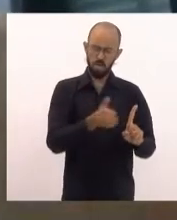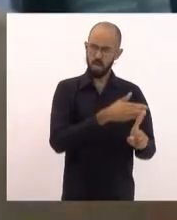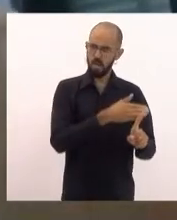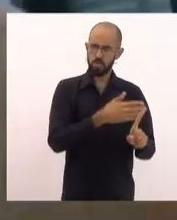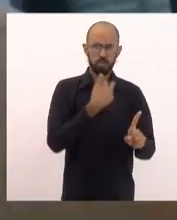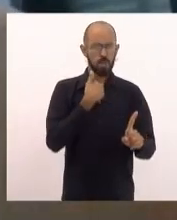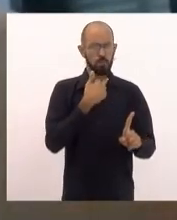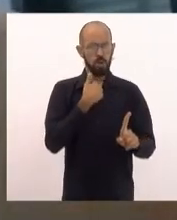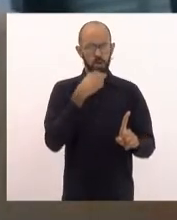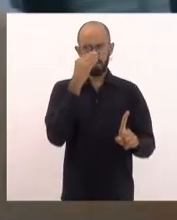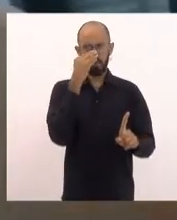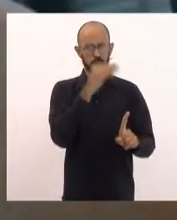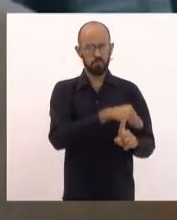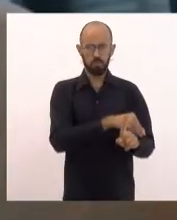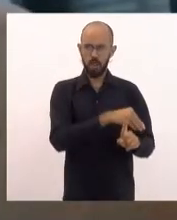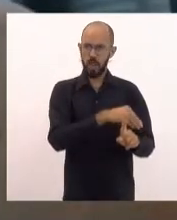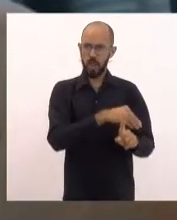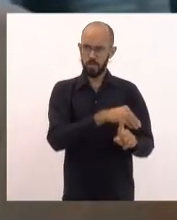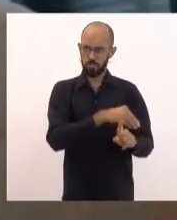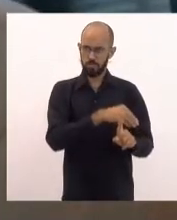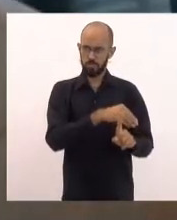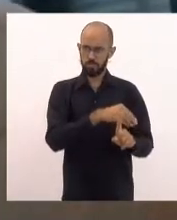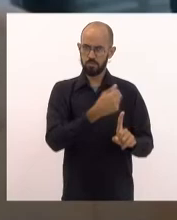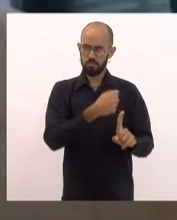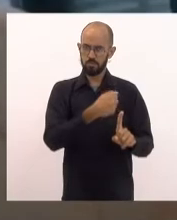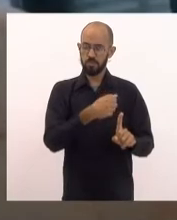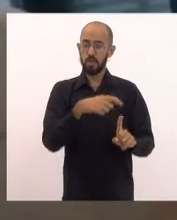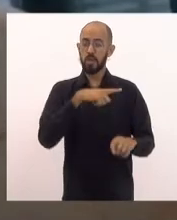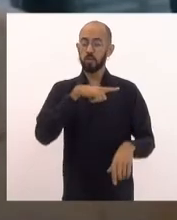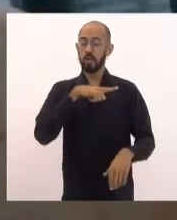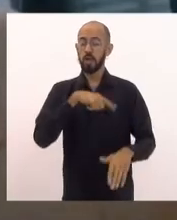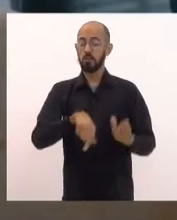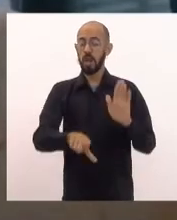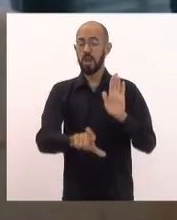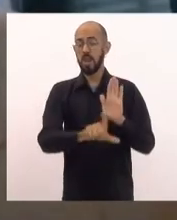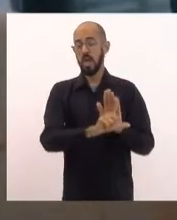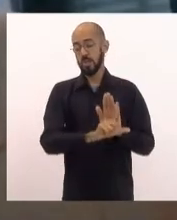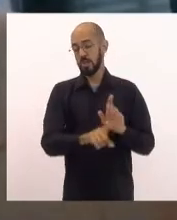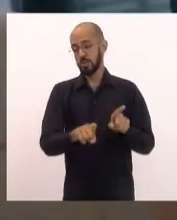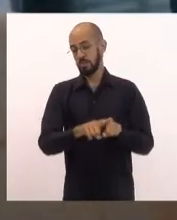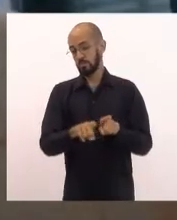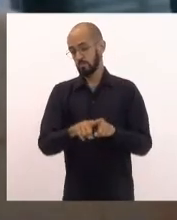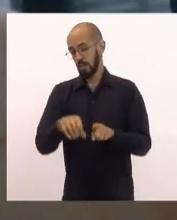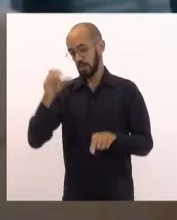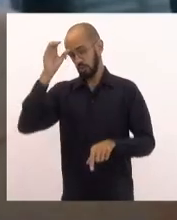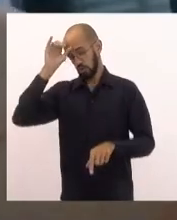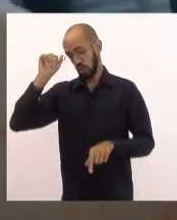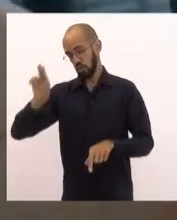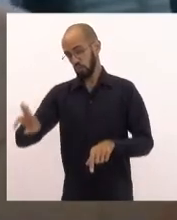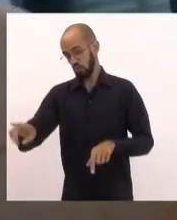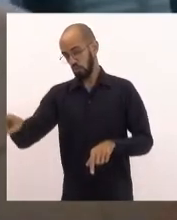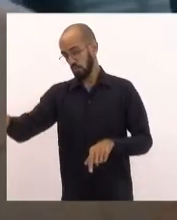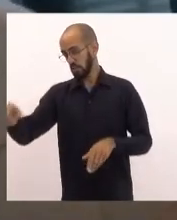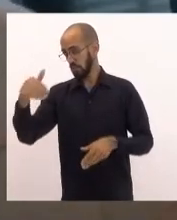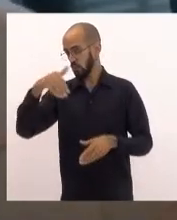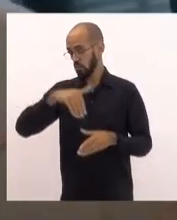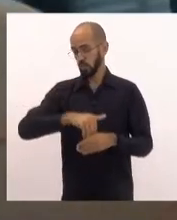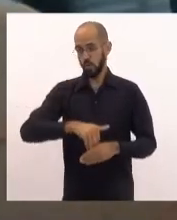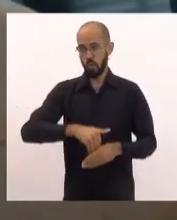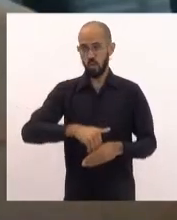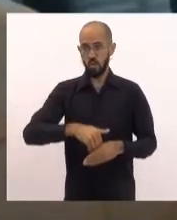impunes. Segundo, eu tenho uma lei, deputada Tia Ju, Vossa Excelência votou favoravelmente, que pune